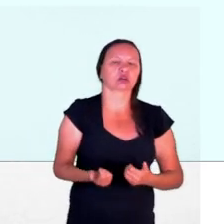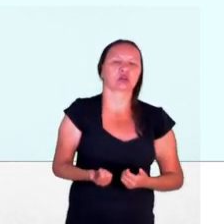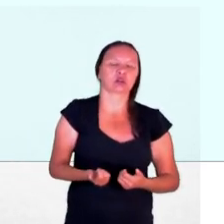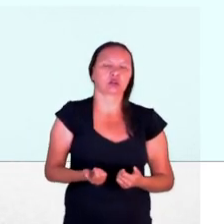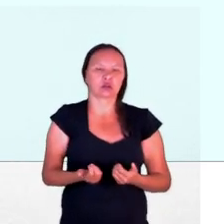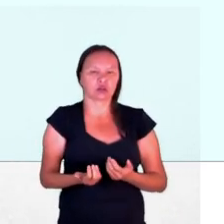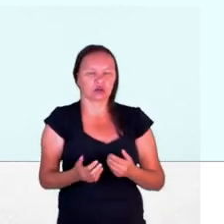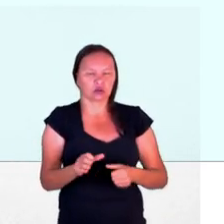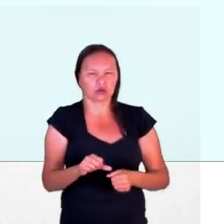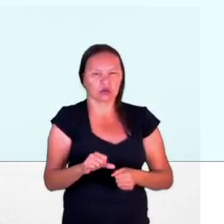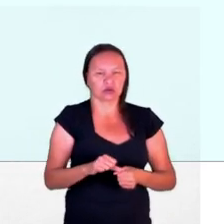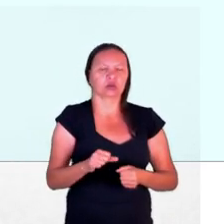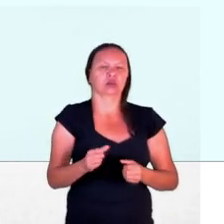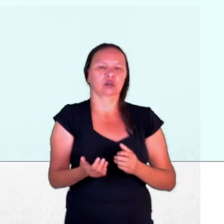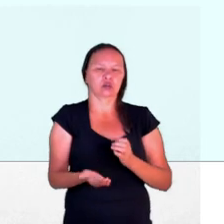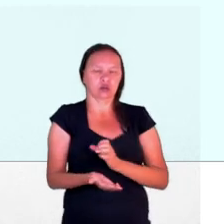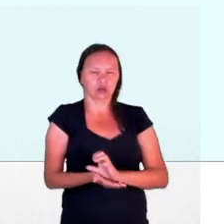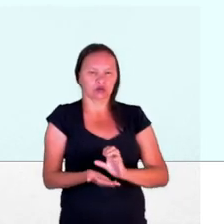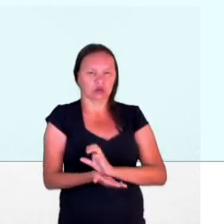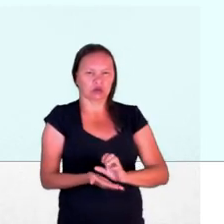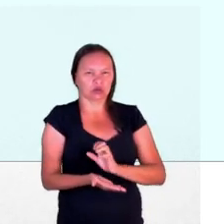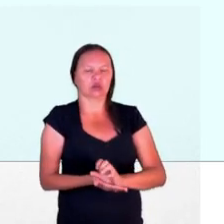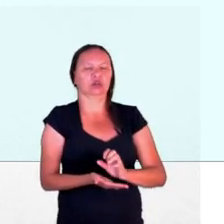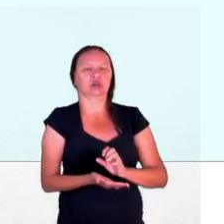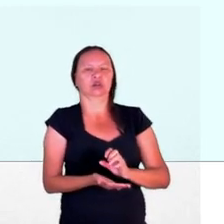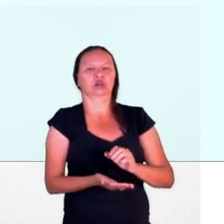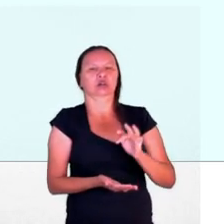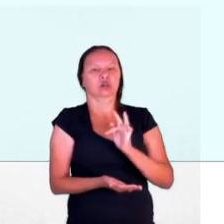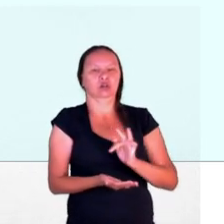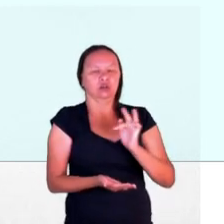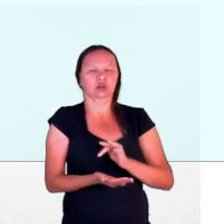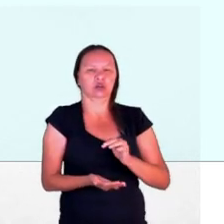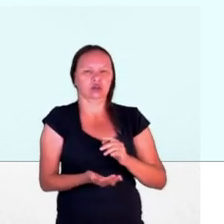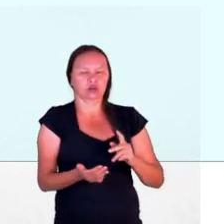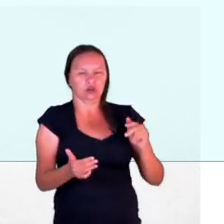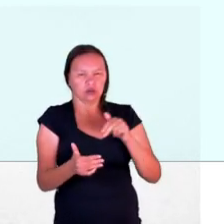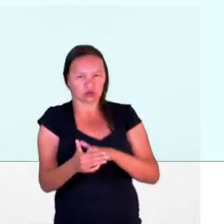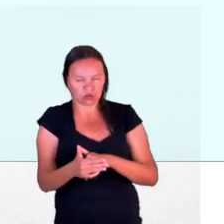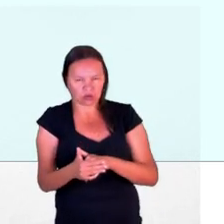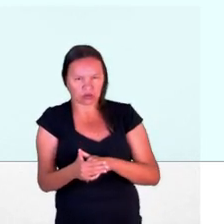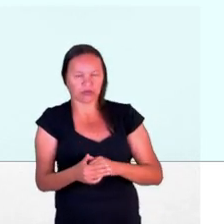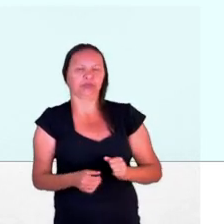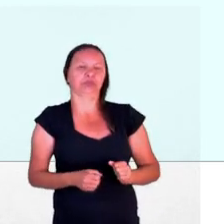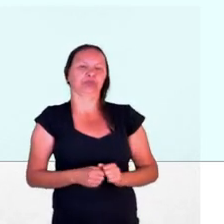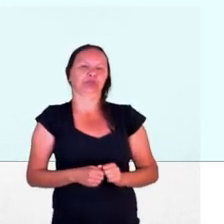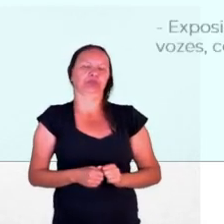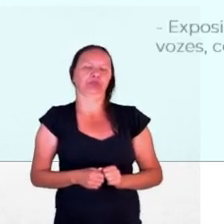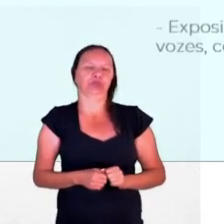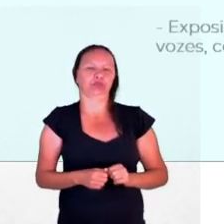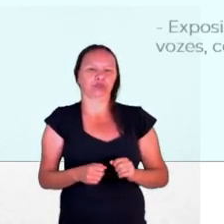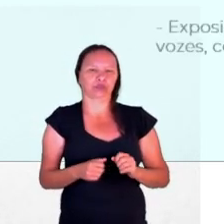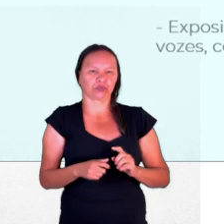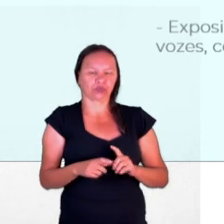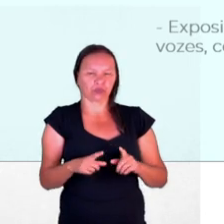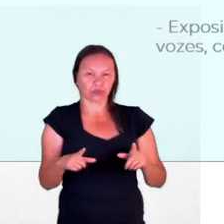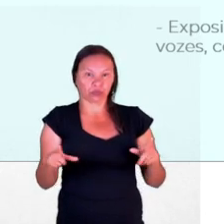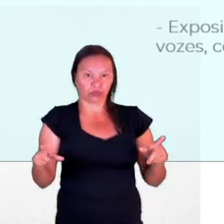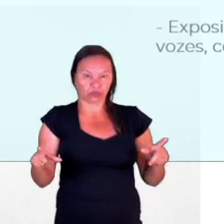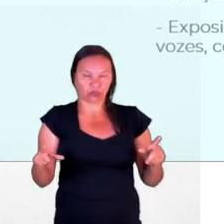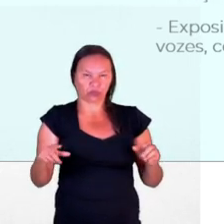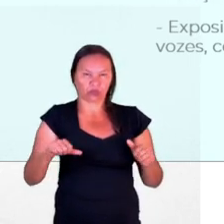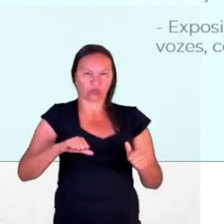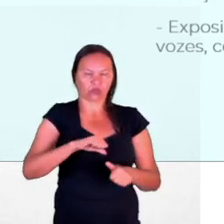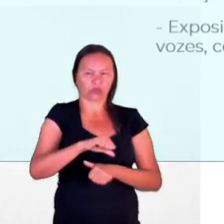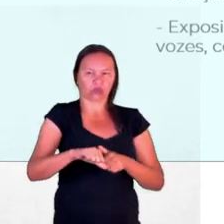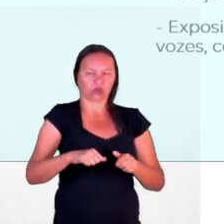diversidades capacitação relações institucionais e migrações eh acho que um grande diferencial